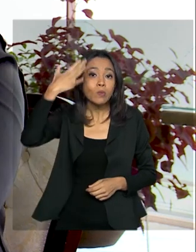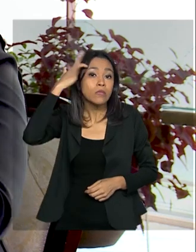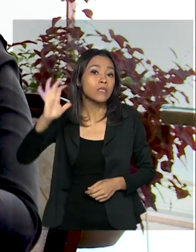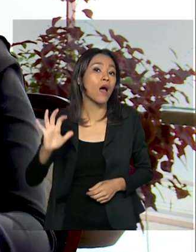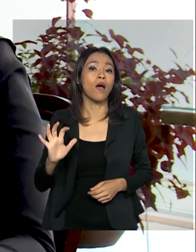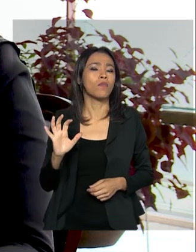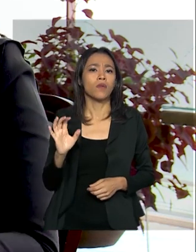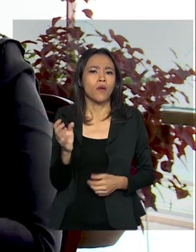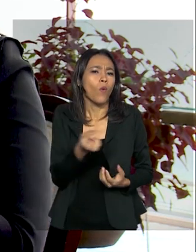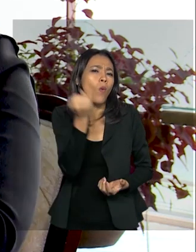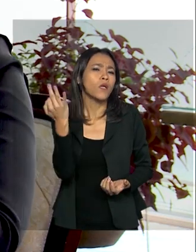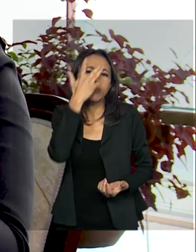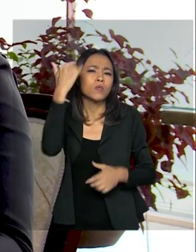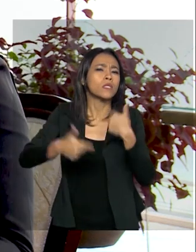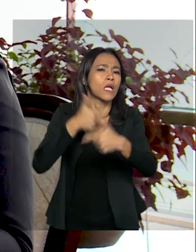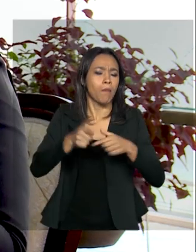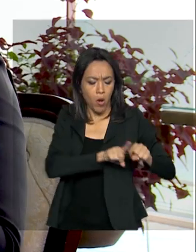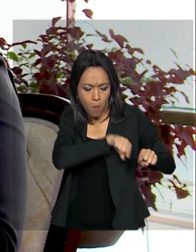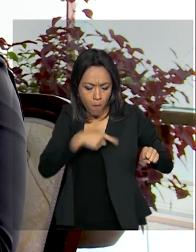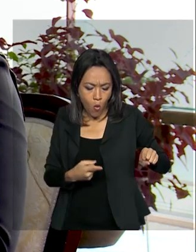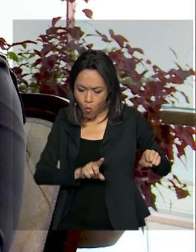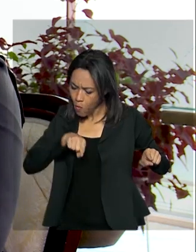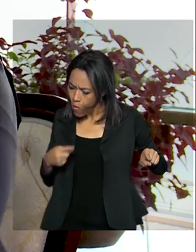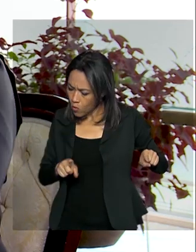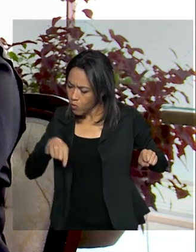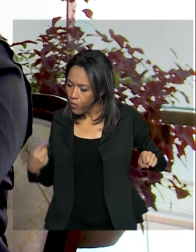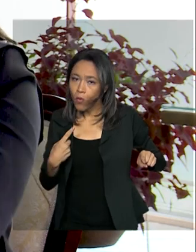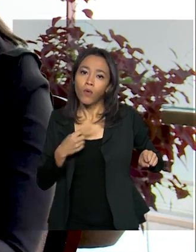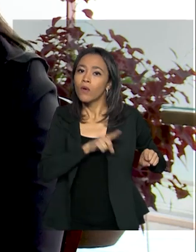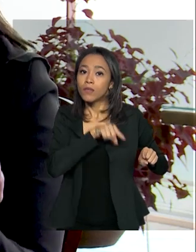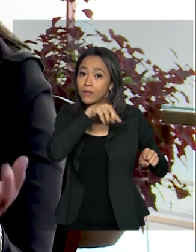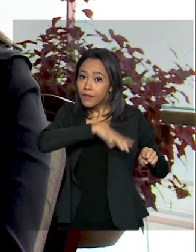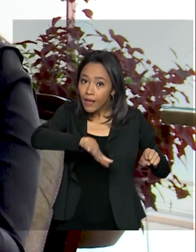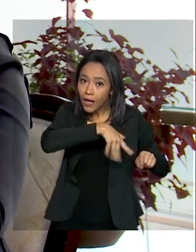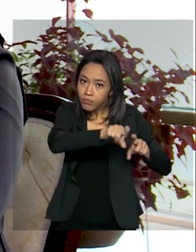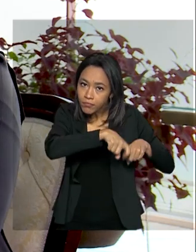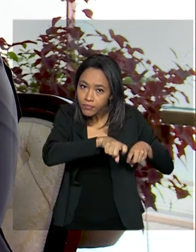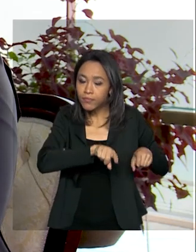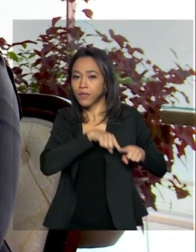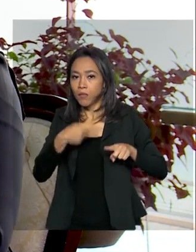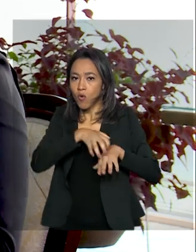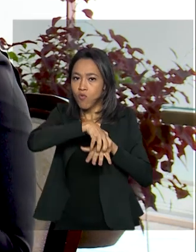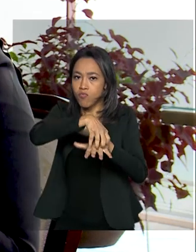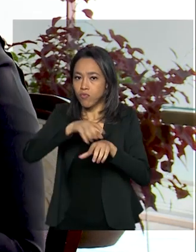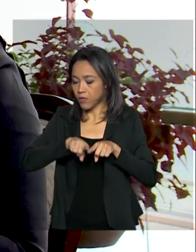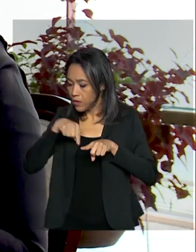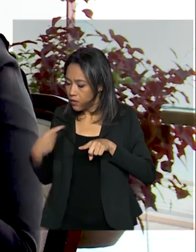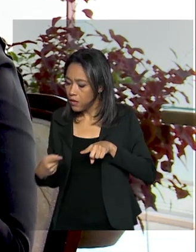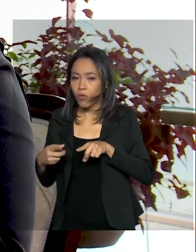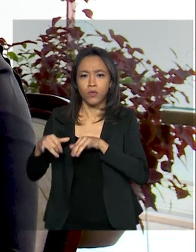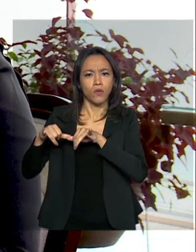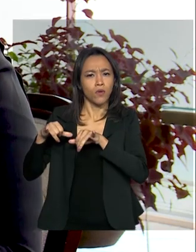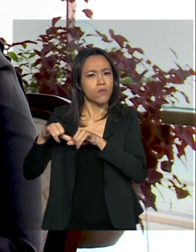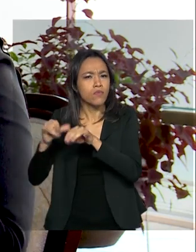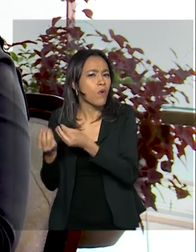da quantidade de pessoas que trabalham nessa cadeia produtiva da como a senhora disse que a porteira para dentro e da porteira para fora é como que tá esse